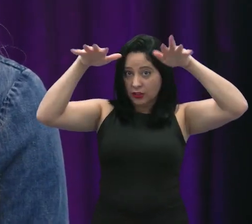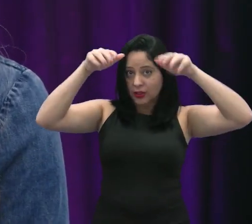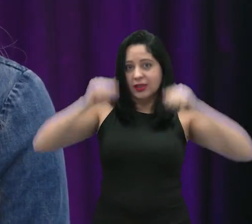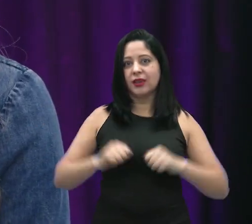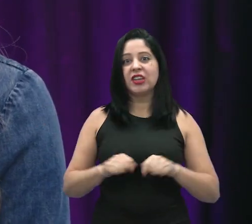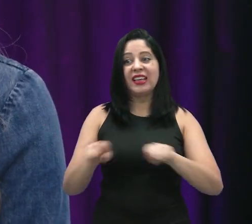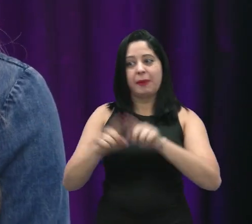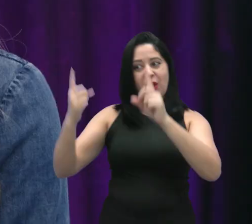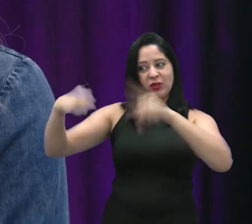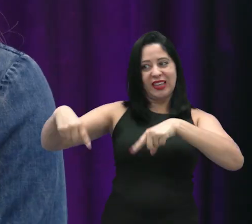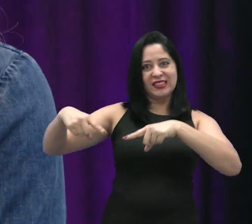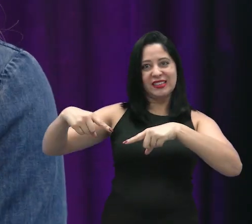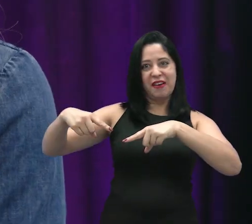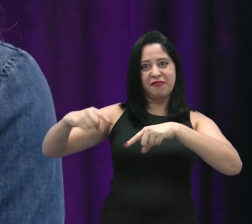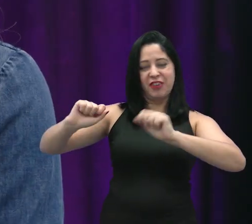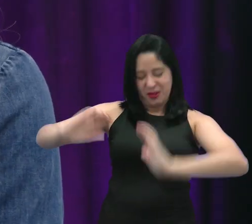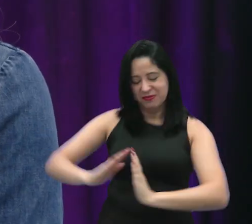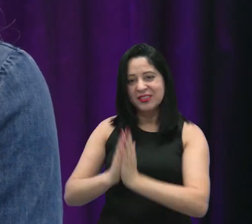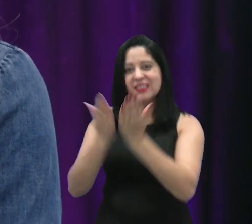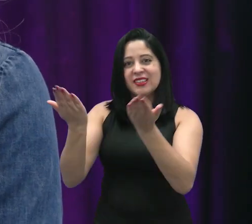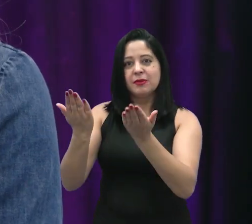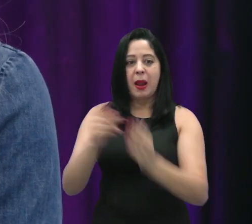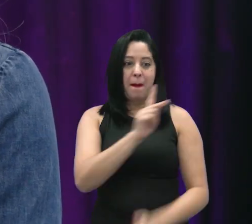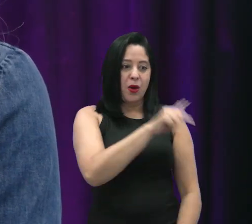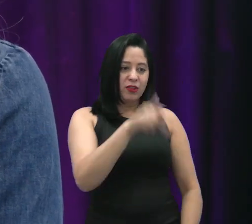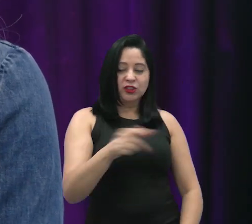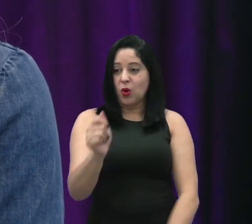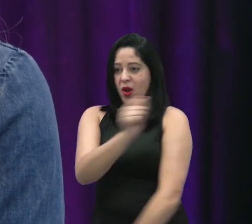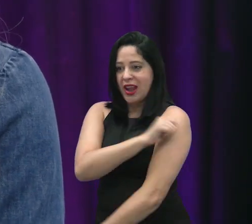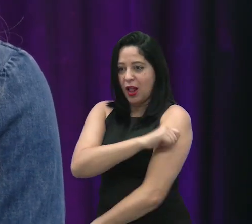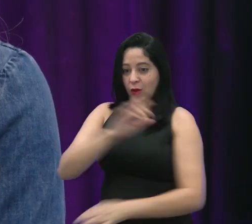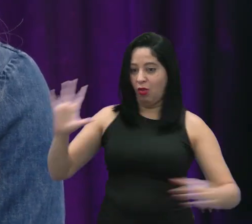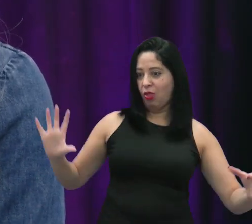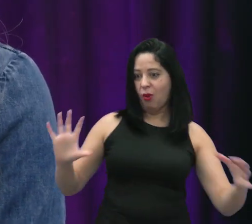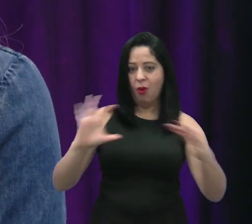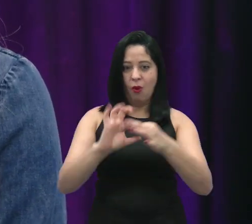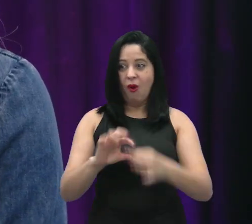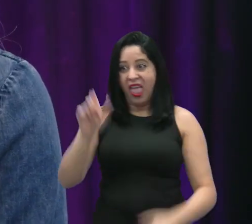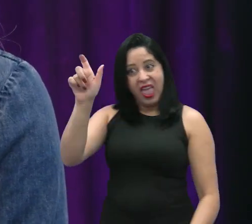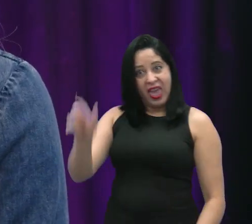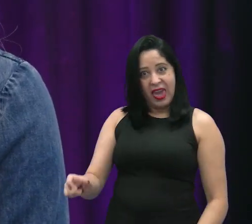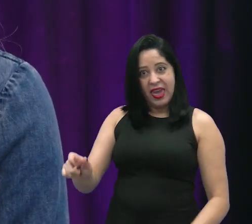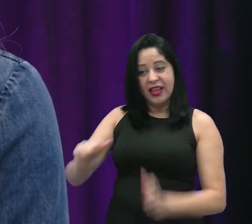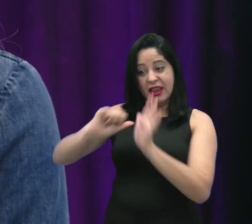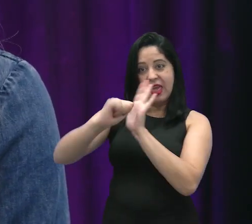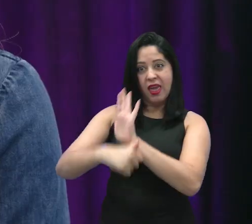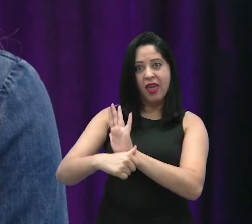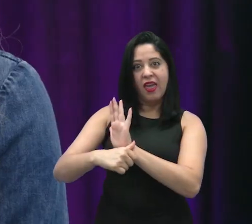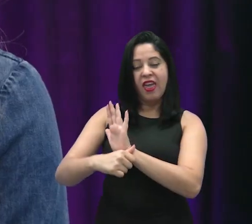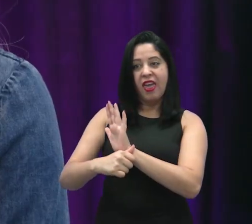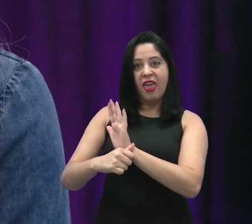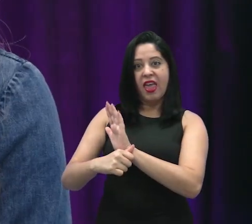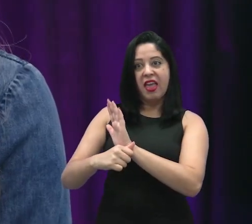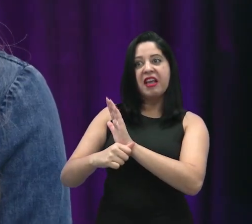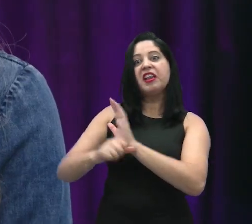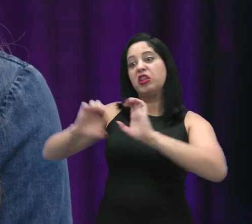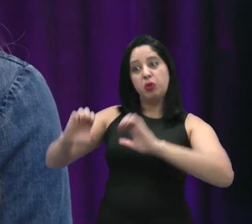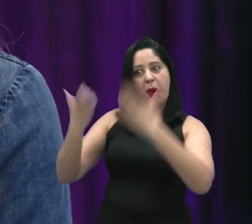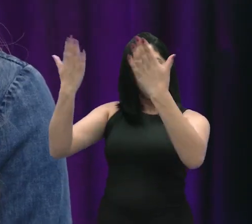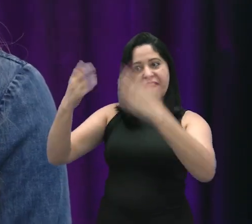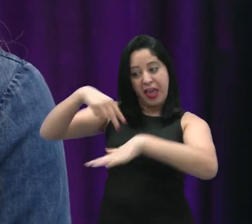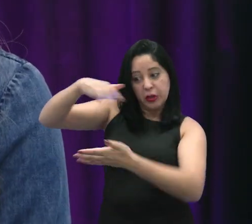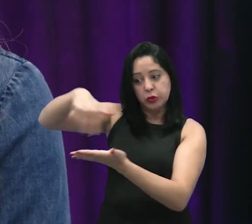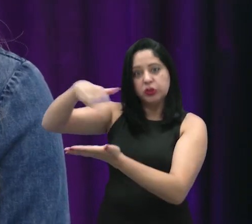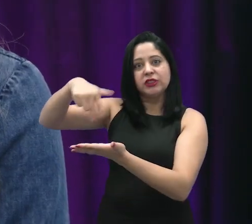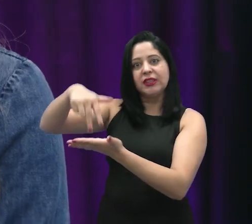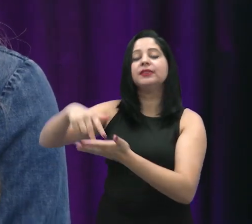Desafio Inspiração, o elo entre professor e aluno, que levou um jovem com síndrome de Down a um dos maiores festivais de dança